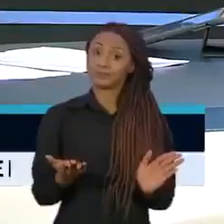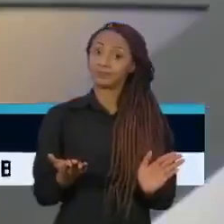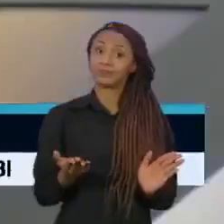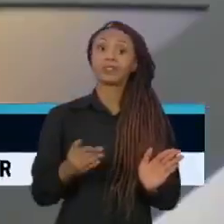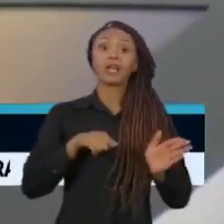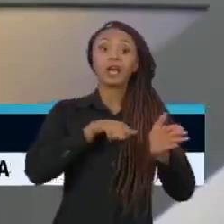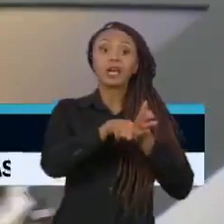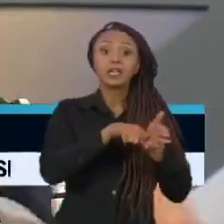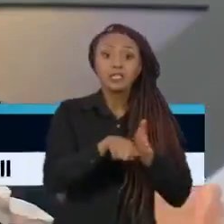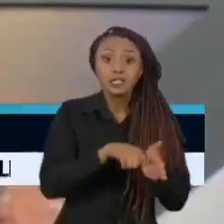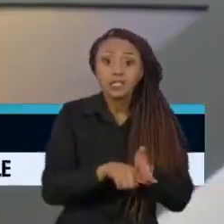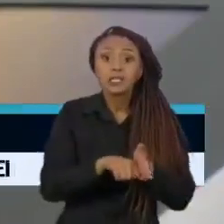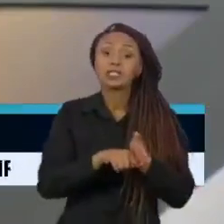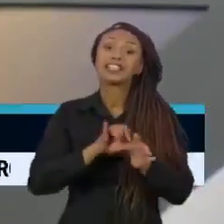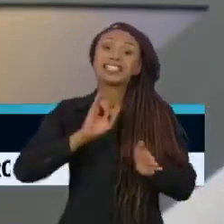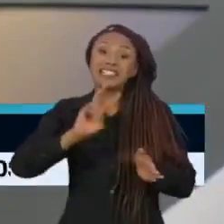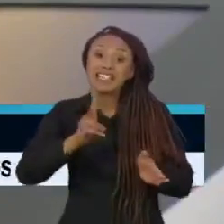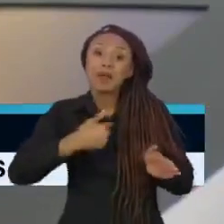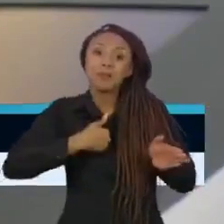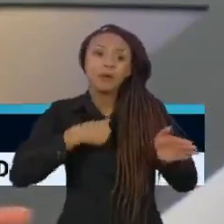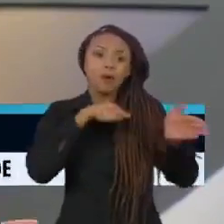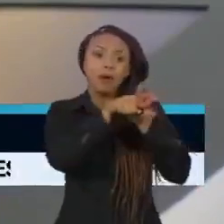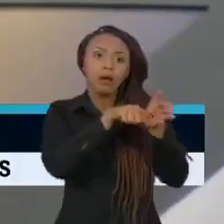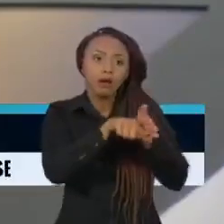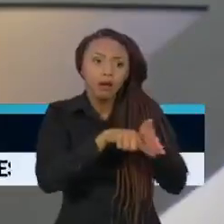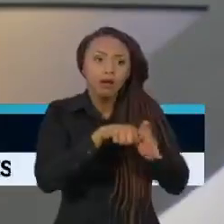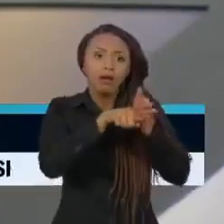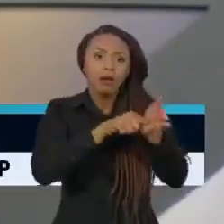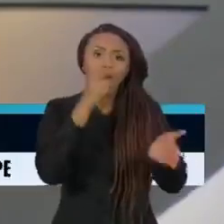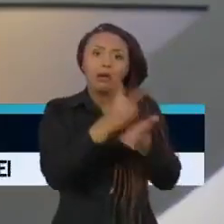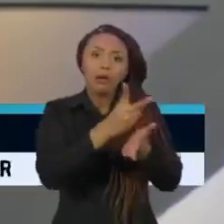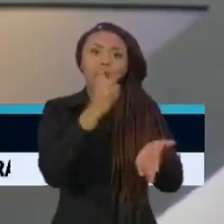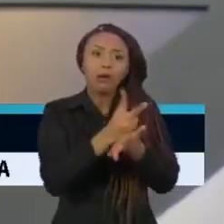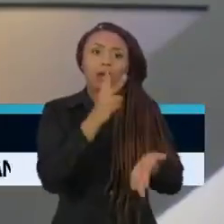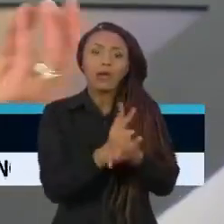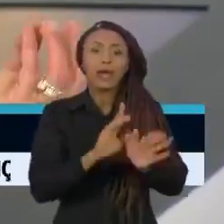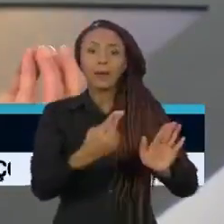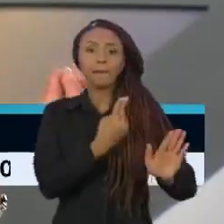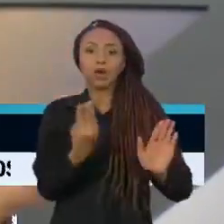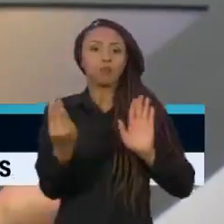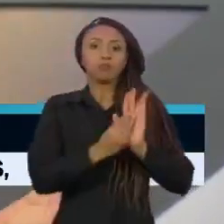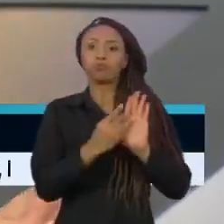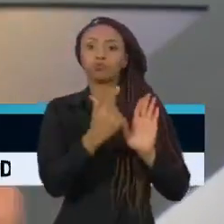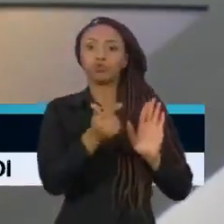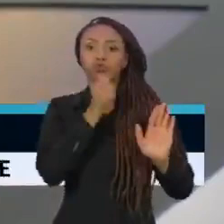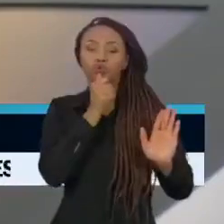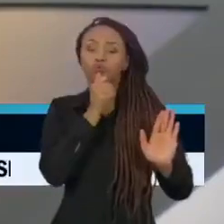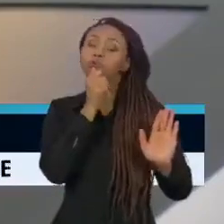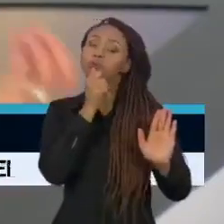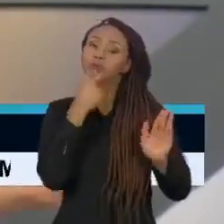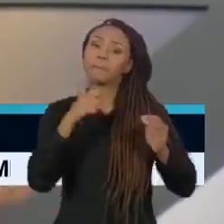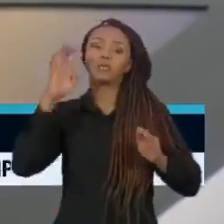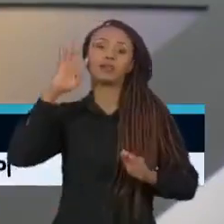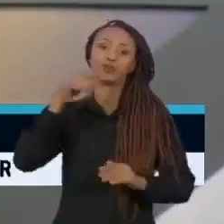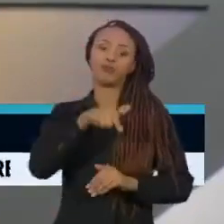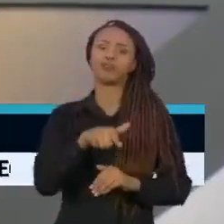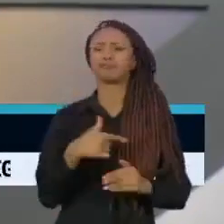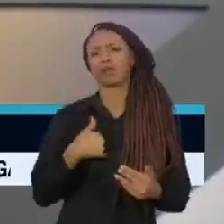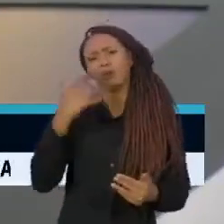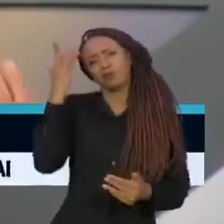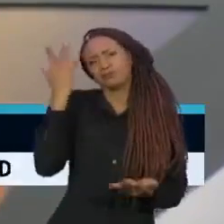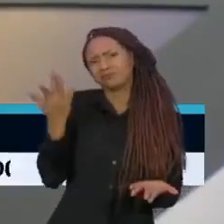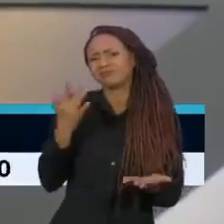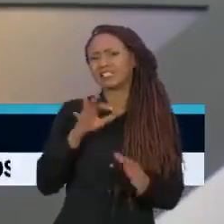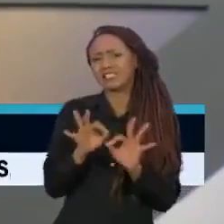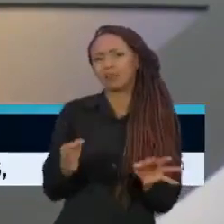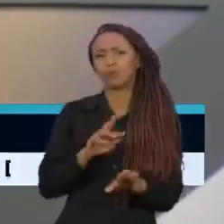assim ficar sendo que eu tô sem seguida nem já resolver precisa resolver então e acredito que seja muito simples